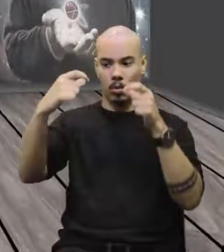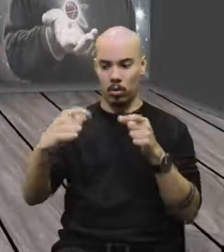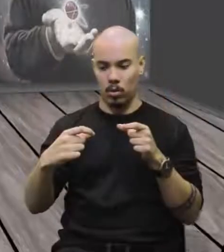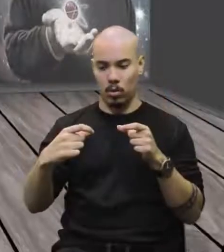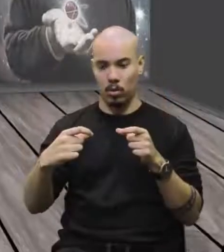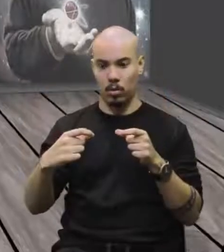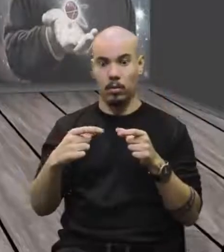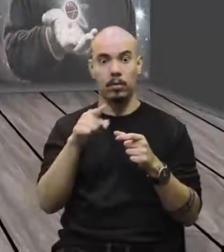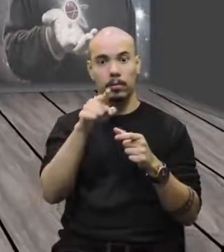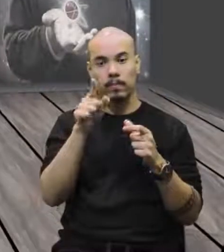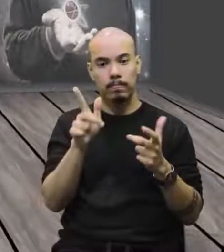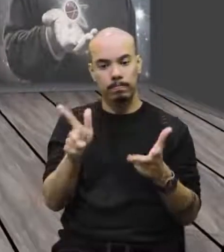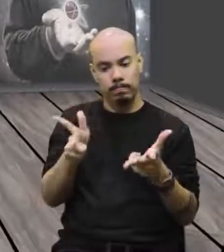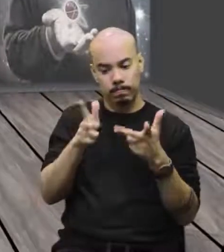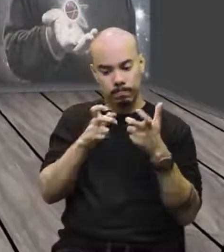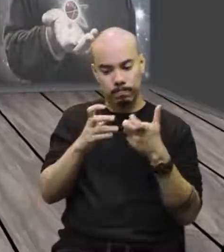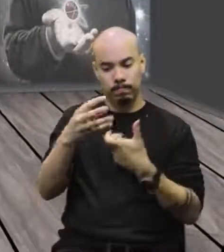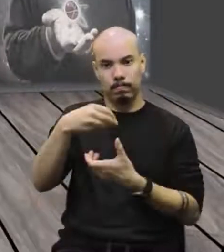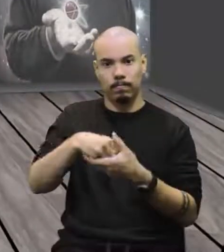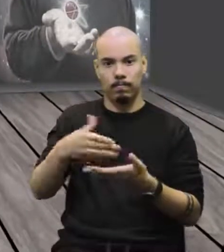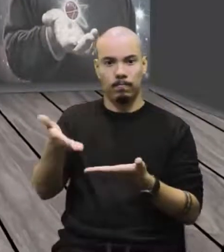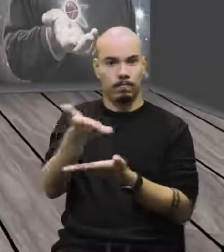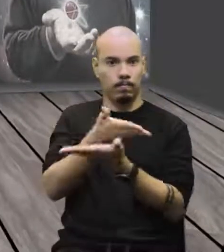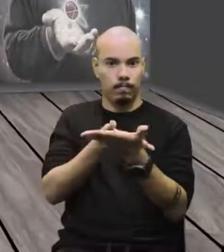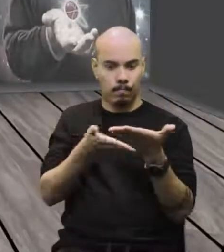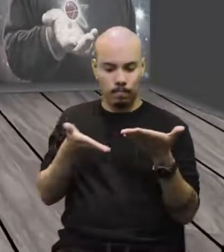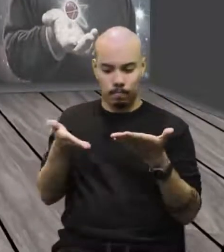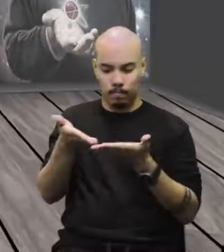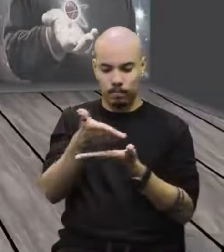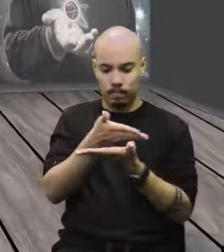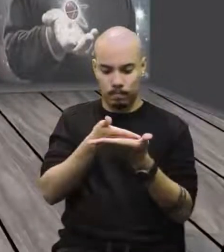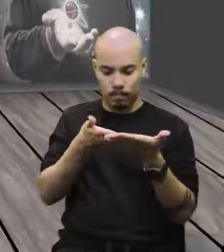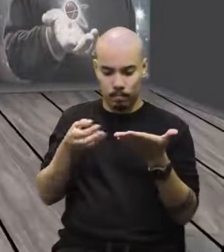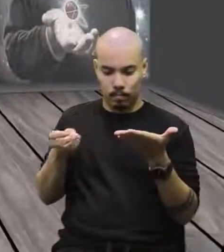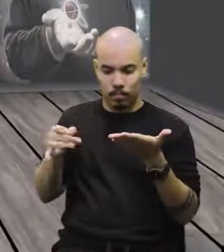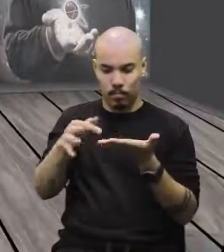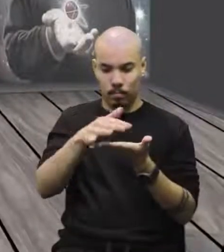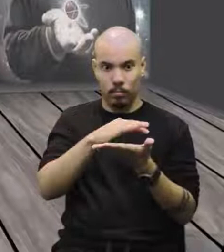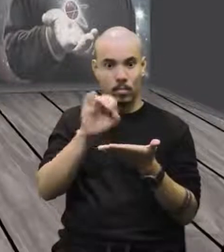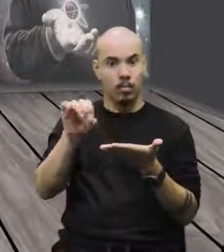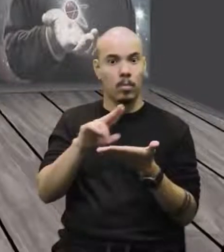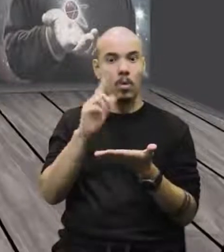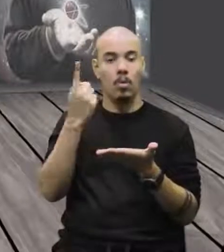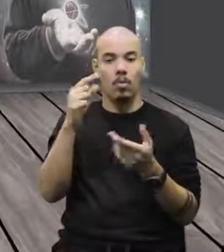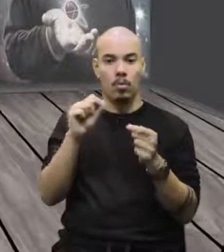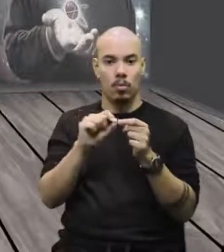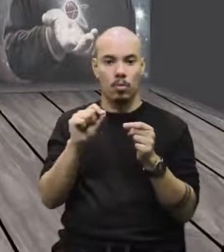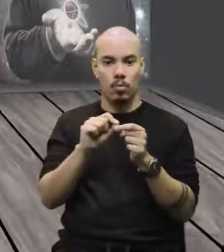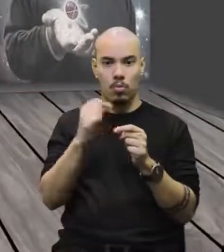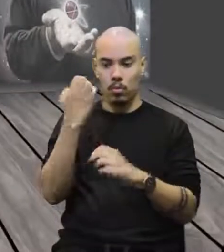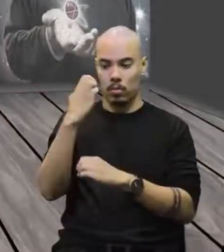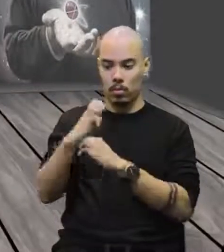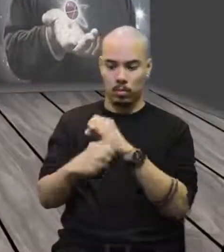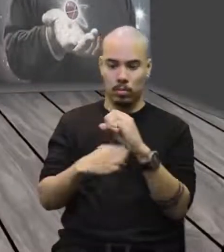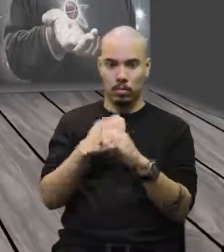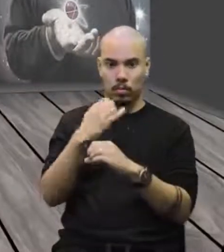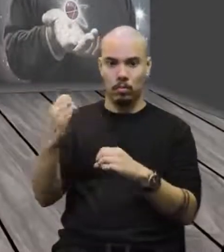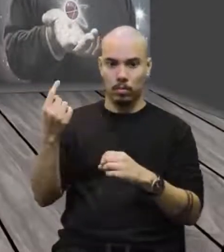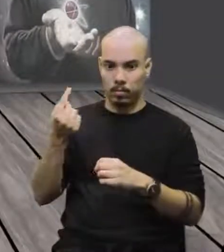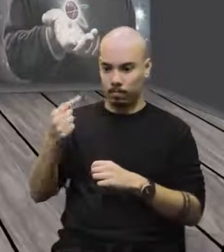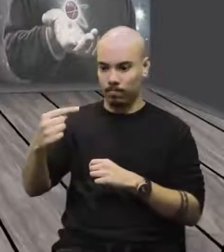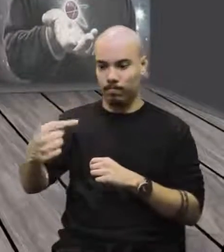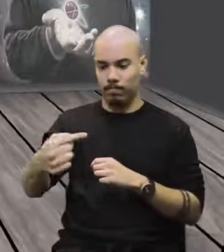você vai perceber essa interação, certo? Ou fazer uma carga só, passar uma elétron, né, dessa. Passar ali naquele campo